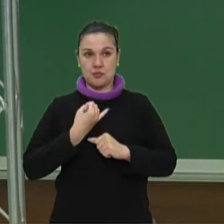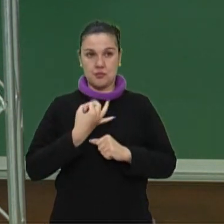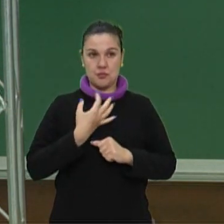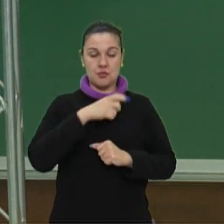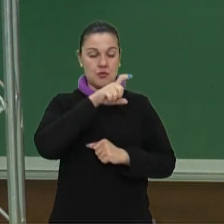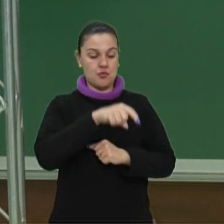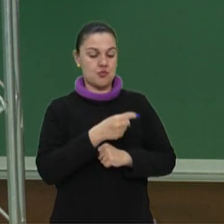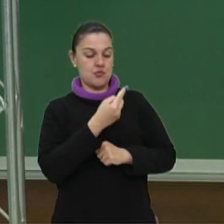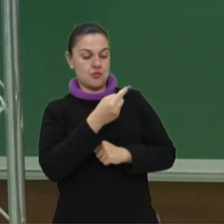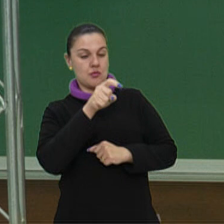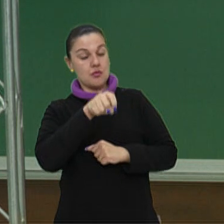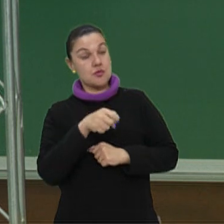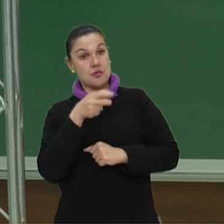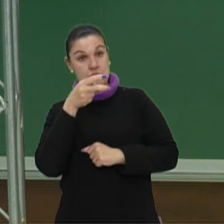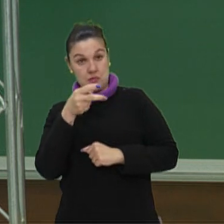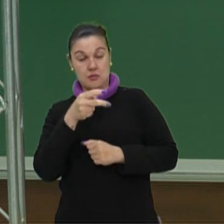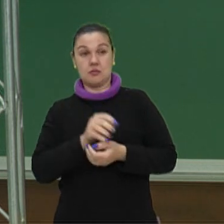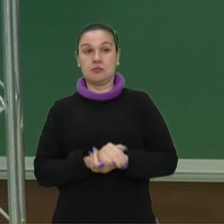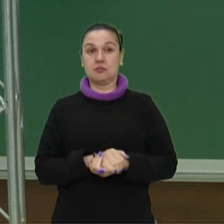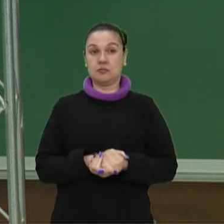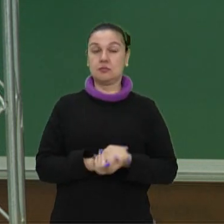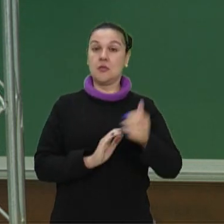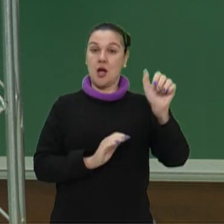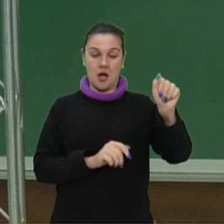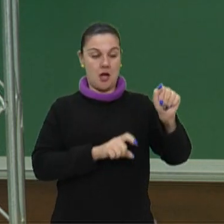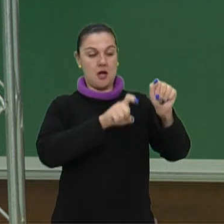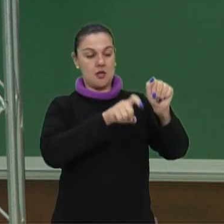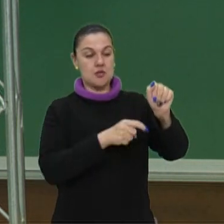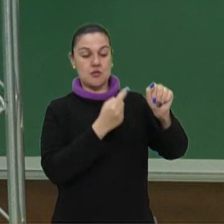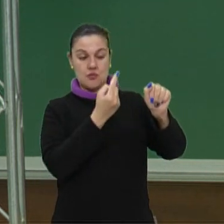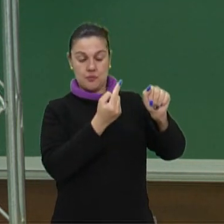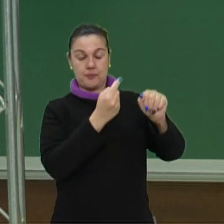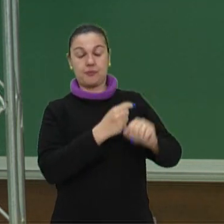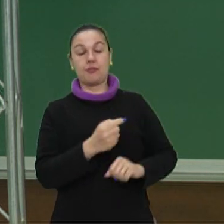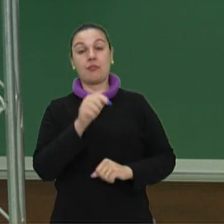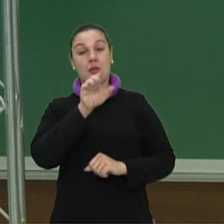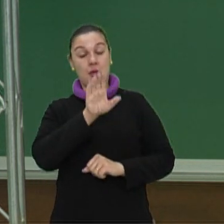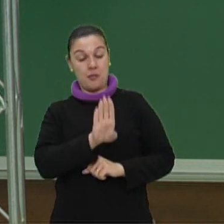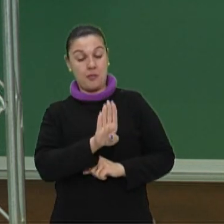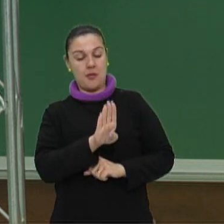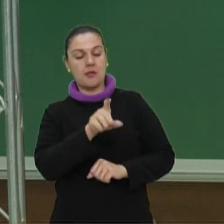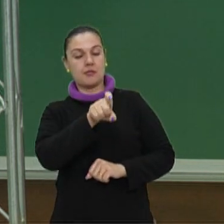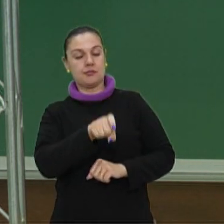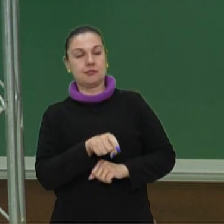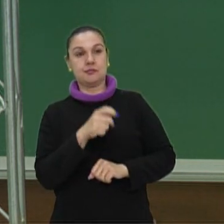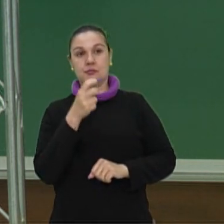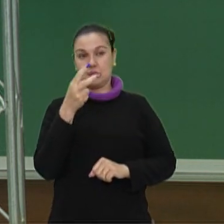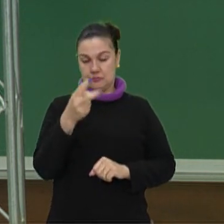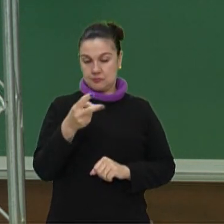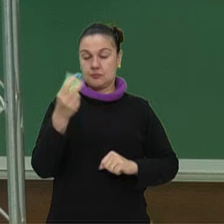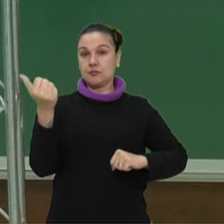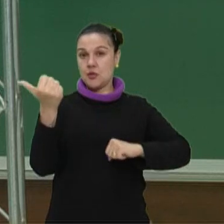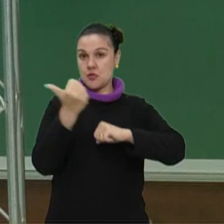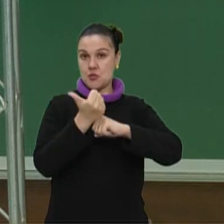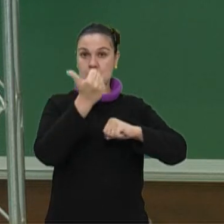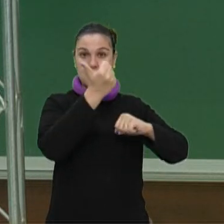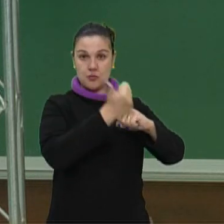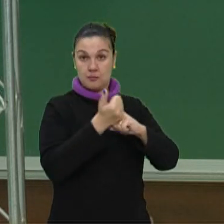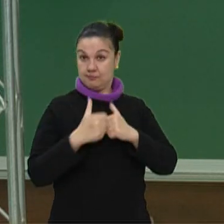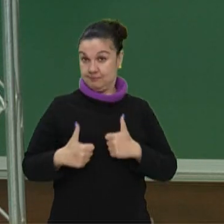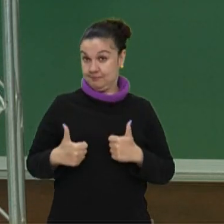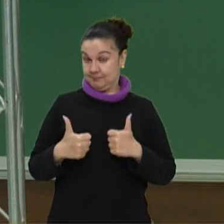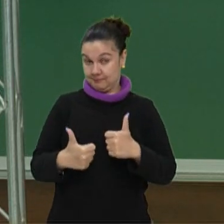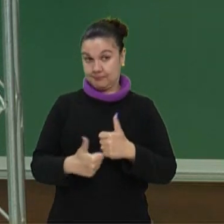ser x1 e aqui vai ser x2. Onde tem A, substituo por x1. Onde você ver aqui o B, você vai trocar por